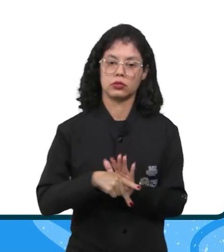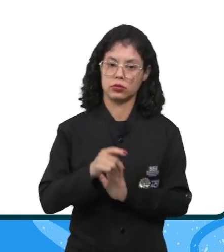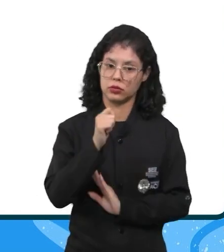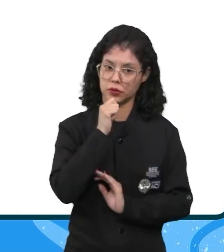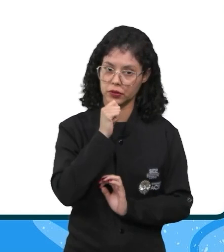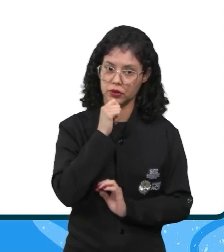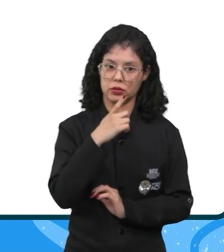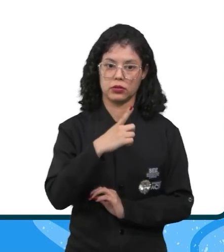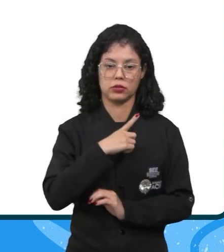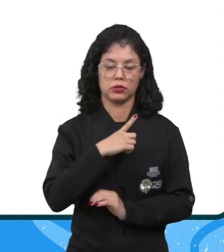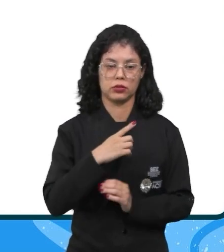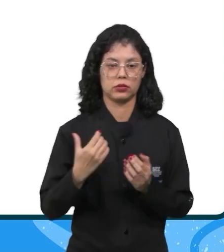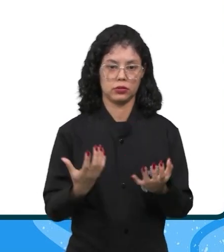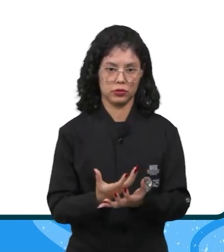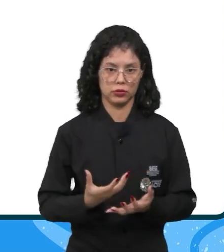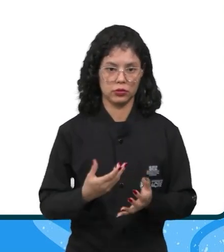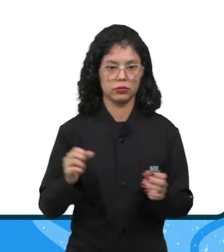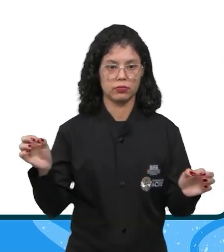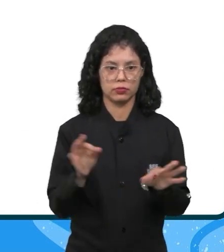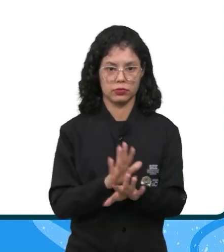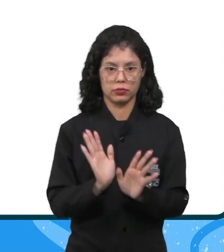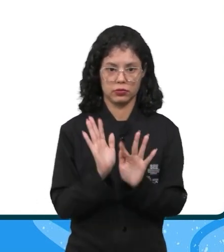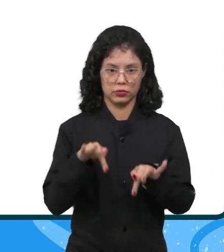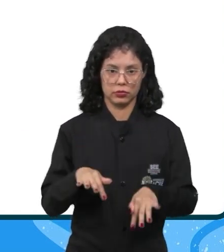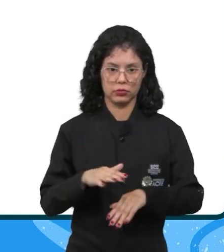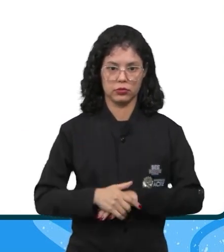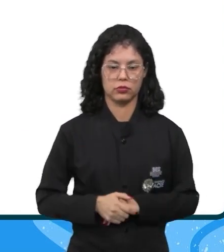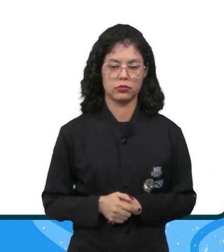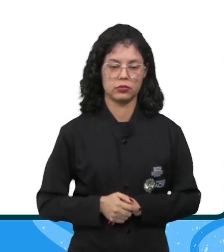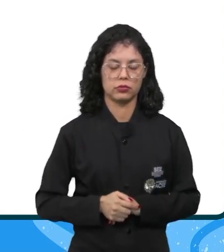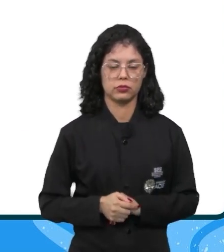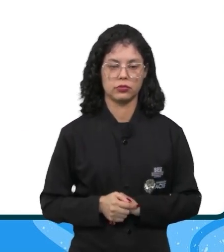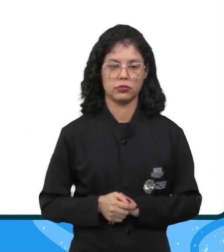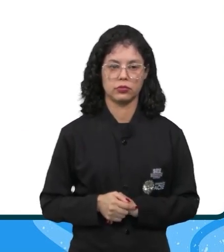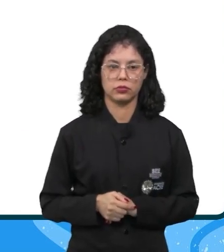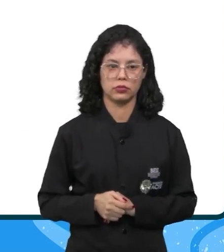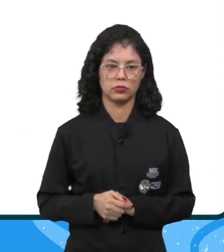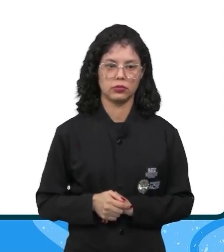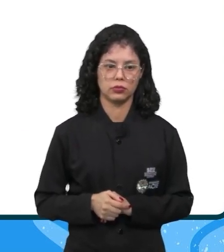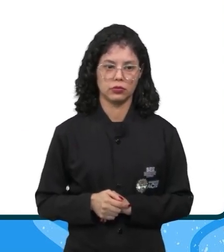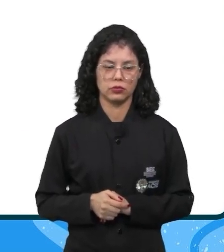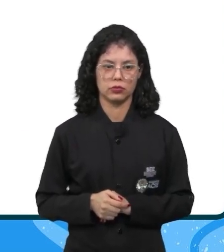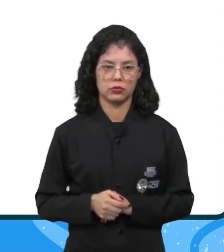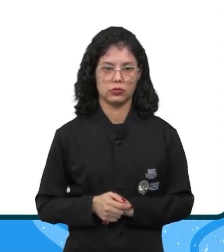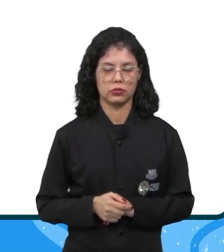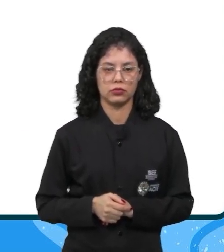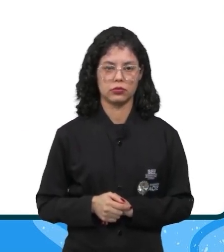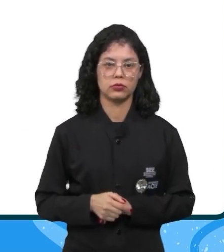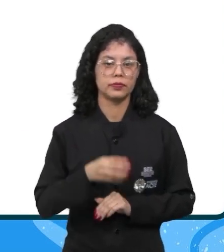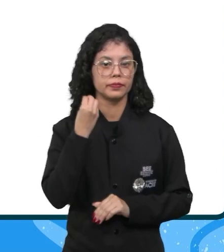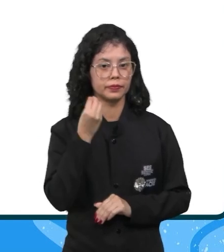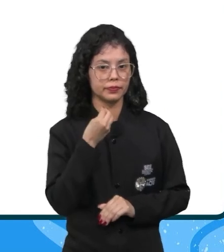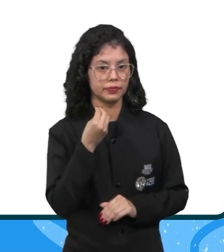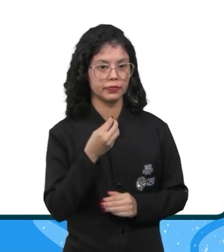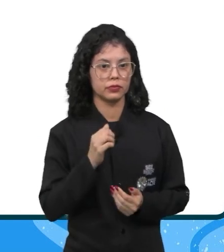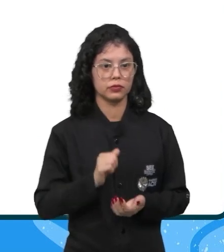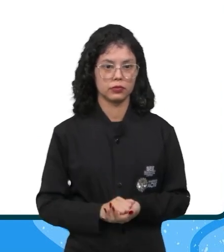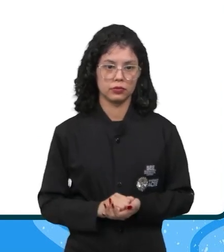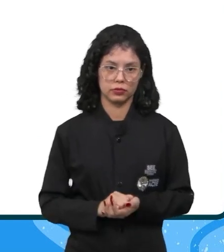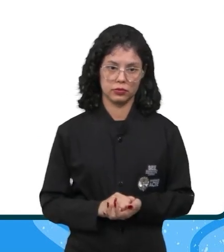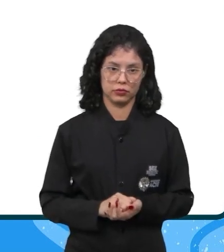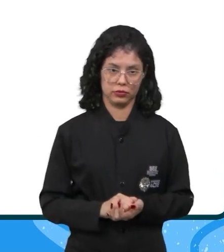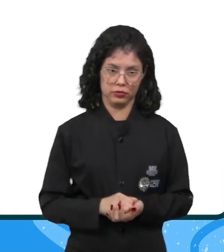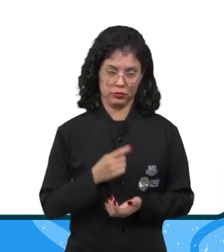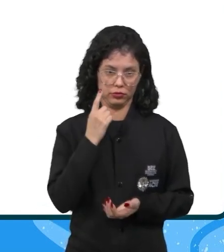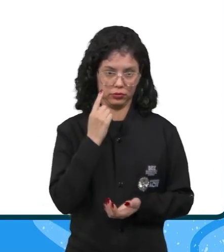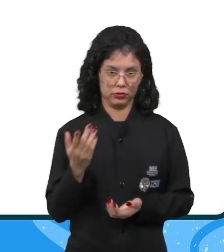caldo aí, foi destruído, foi inutilizado. Então, ele fez esse experimento e